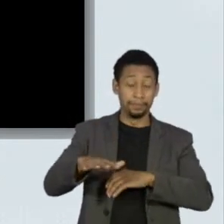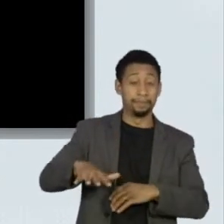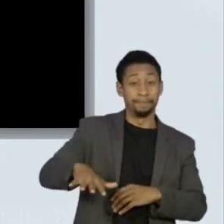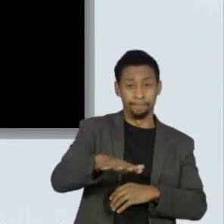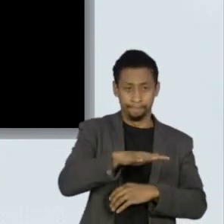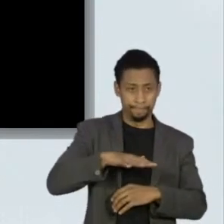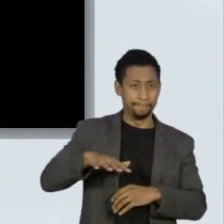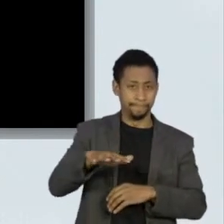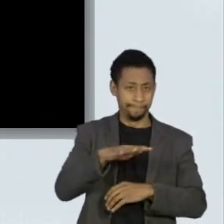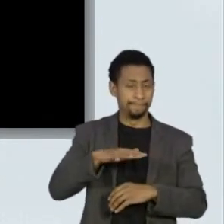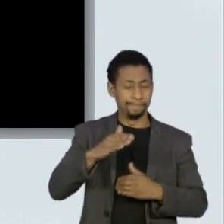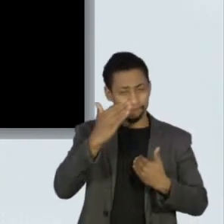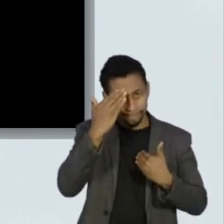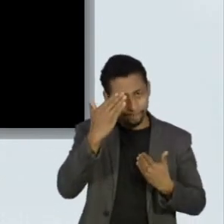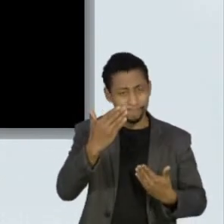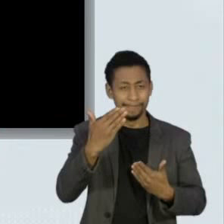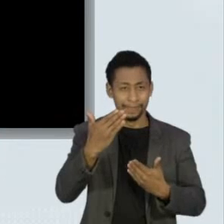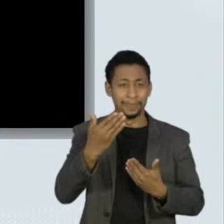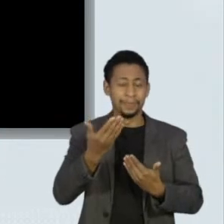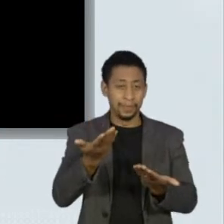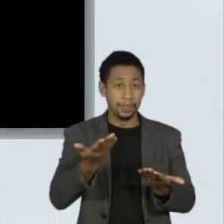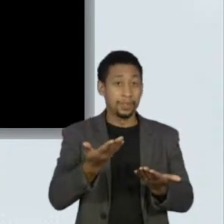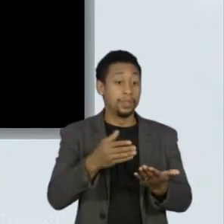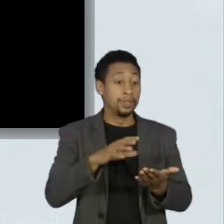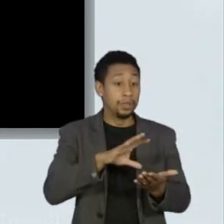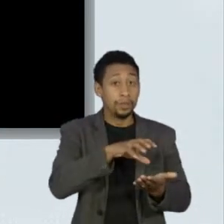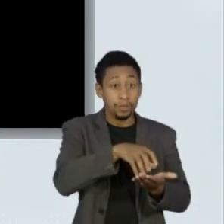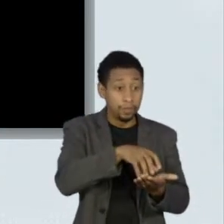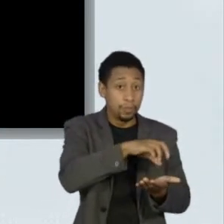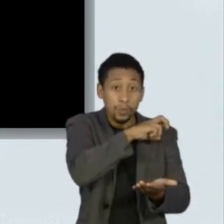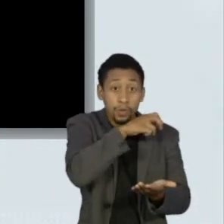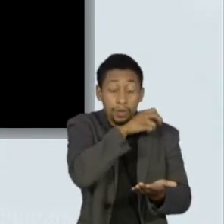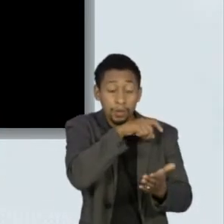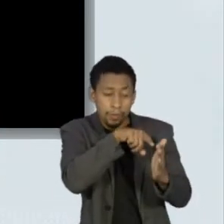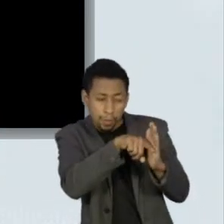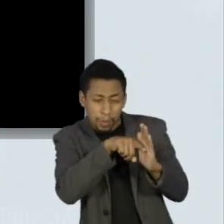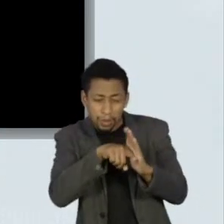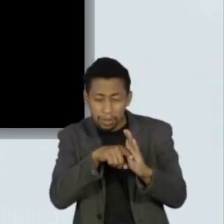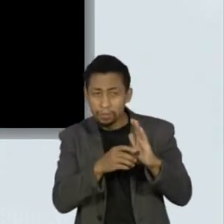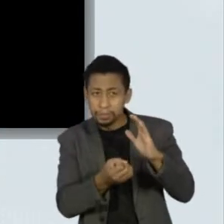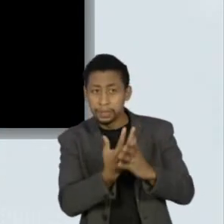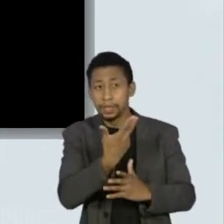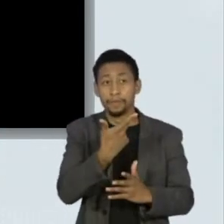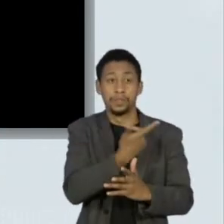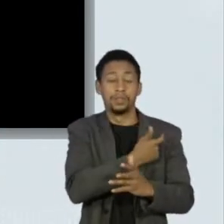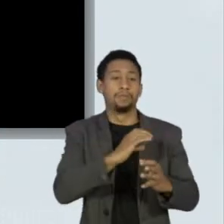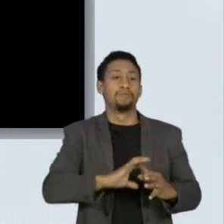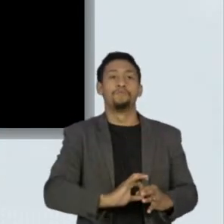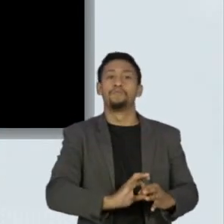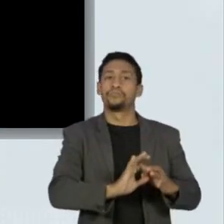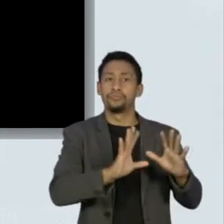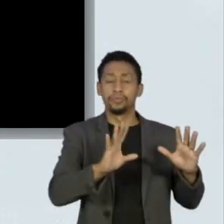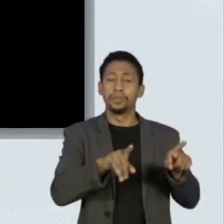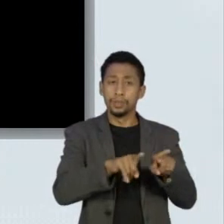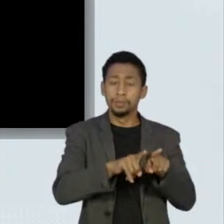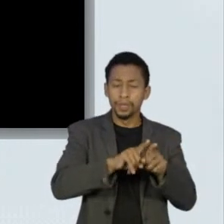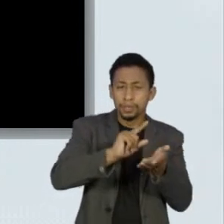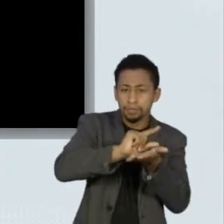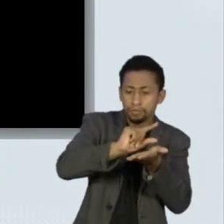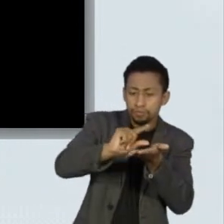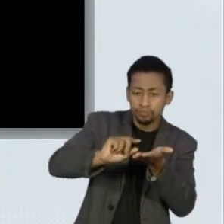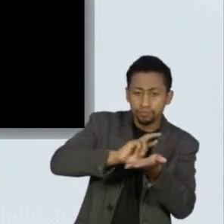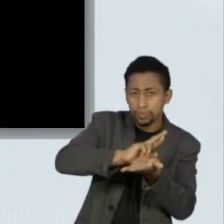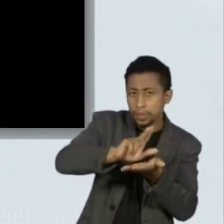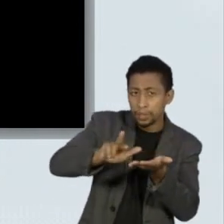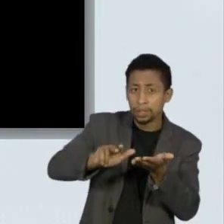esse esforço de procurar essas vacinas. Não só a vacina de Covid-19, mas muitas outras vacinas nas quais